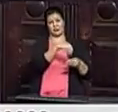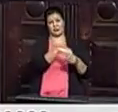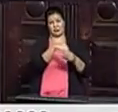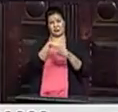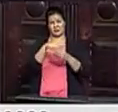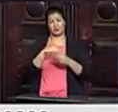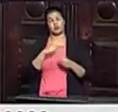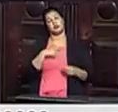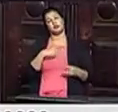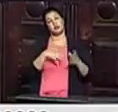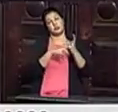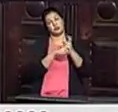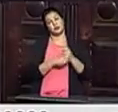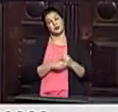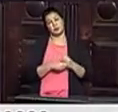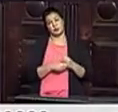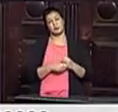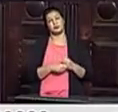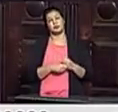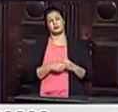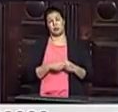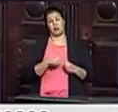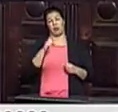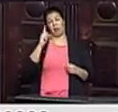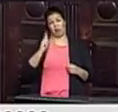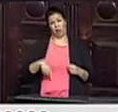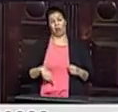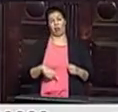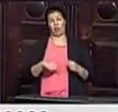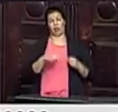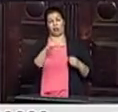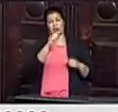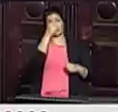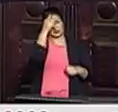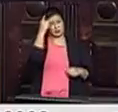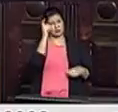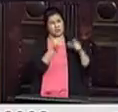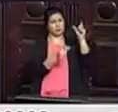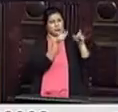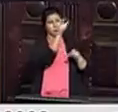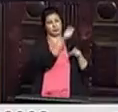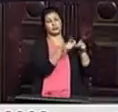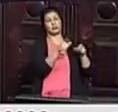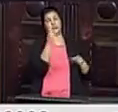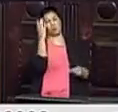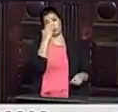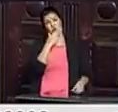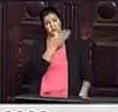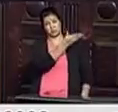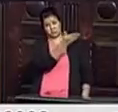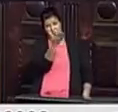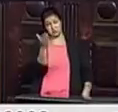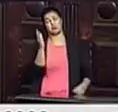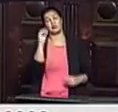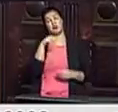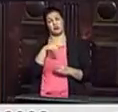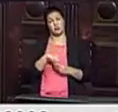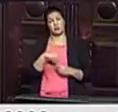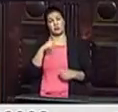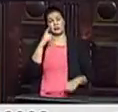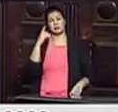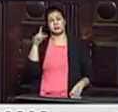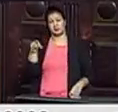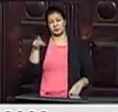aí o cidadão está votando no parlamentar por dois motivos: porque ele pertence ao